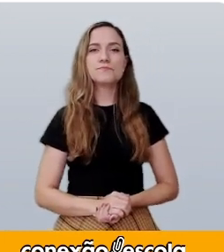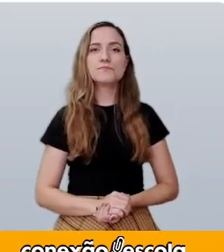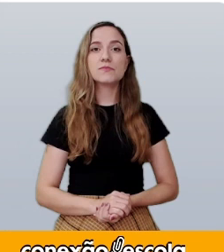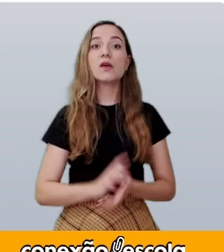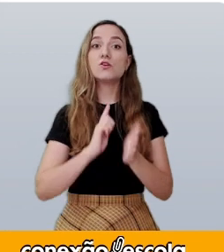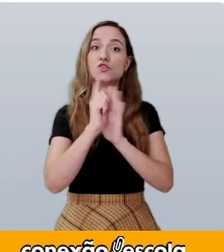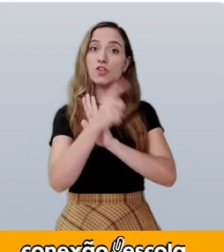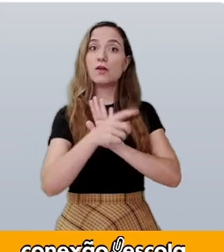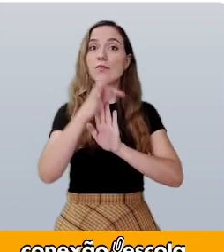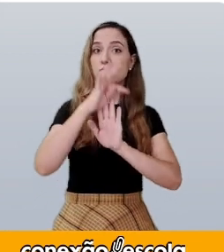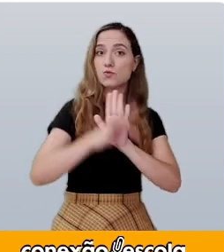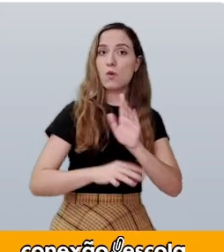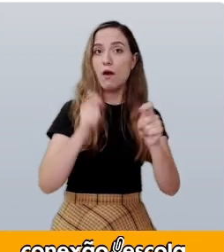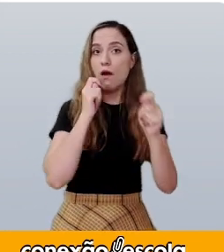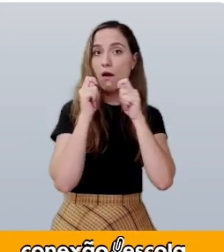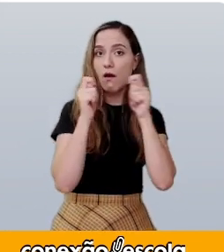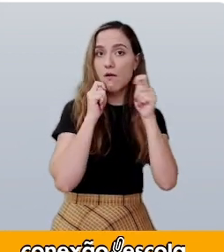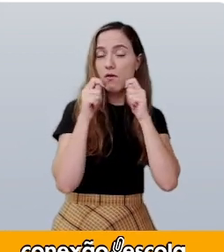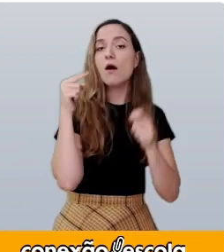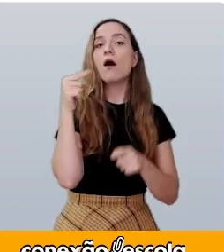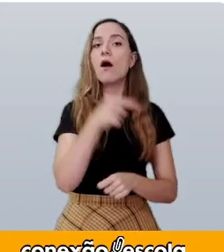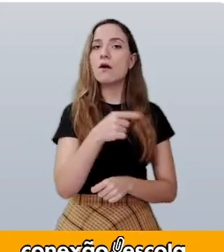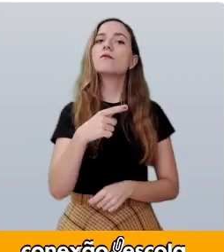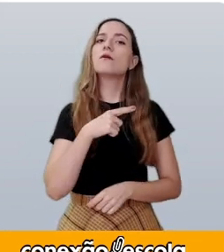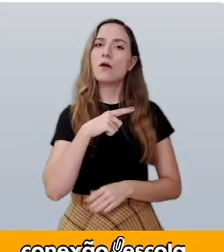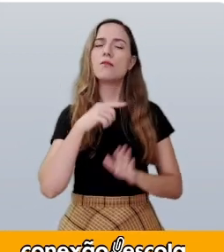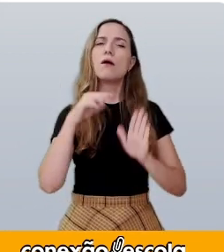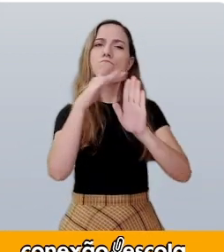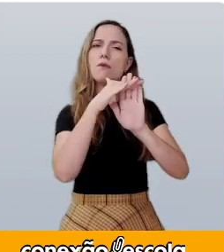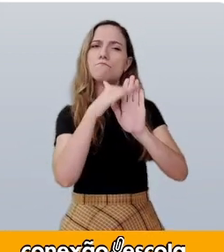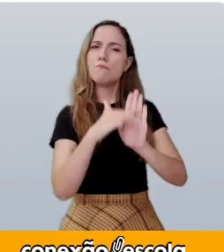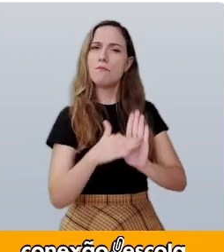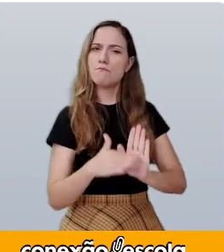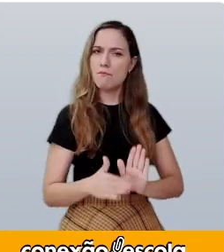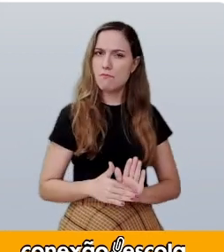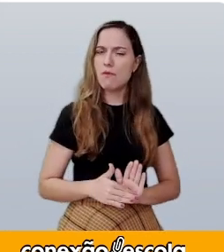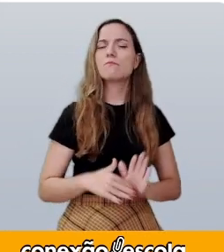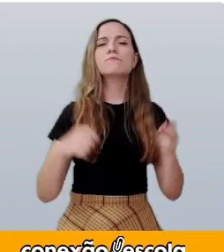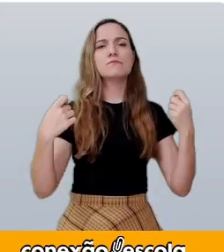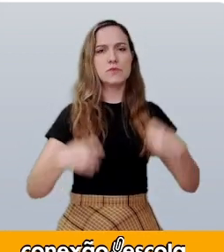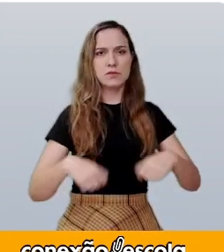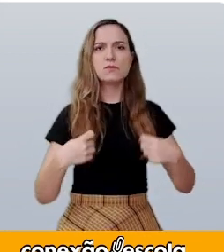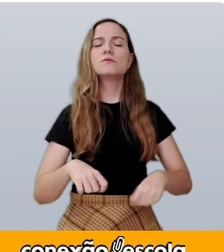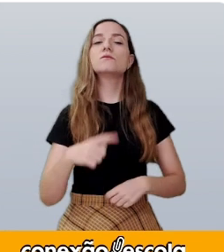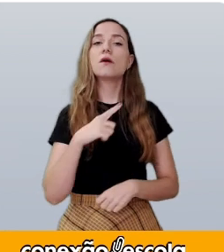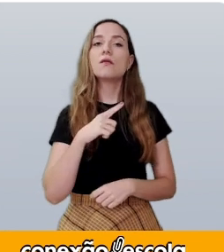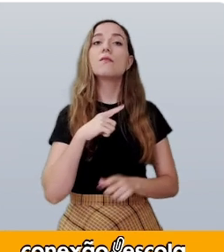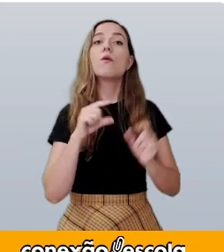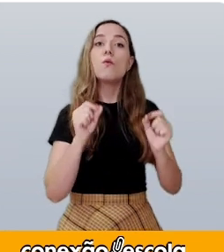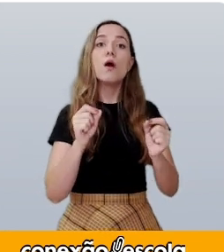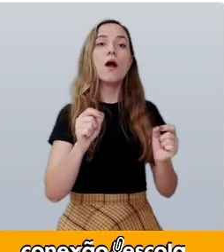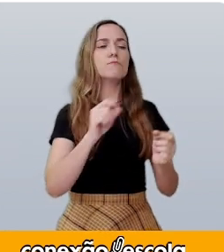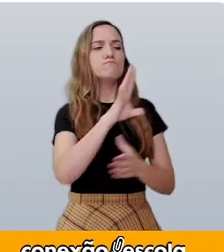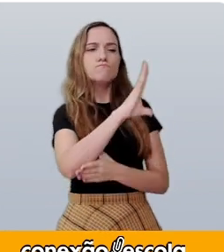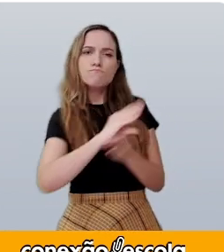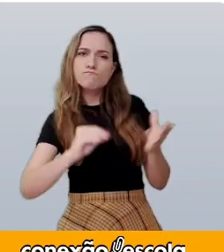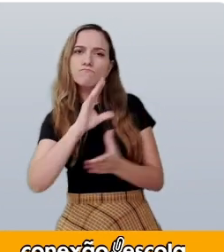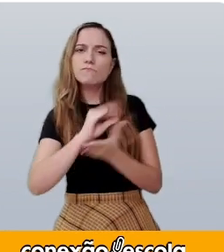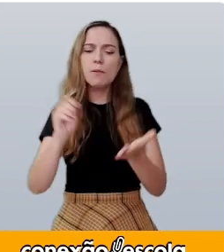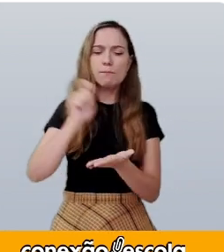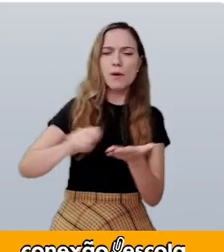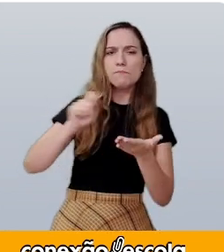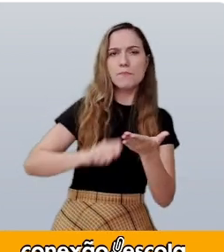Esse gênero textual segue um roteiro e deve ser transcrito após